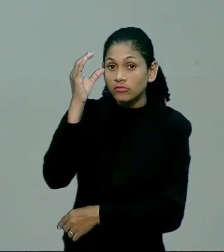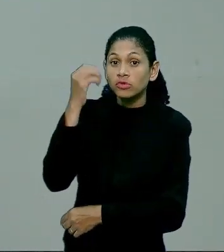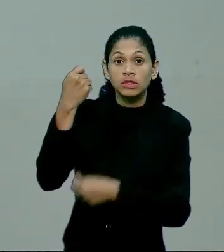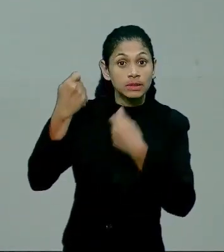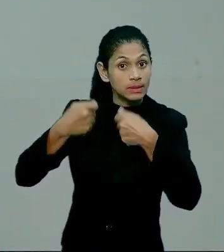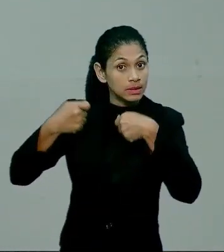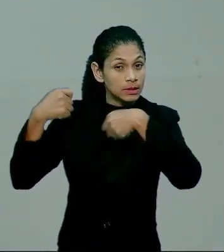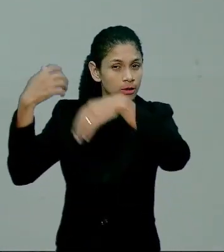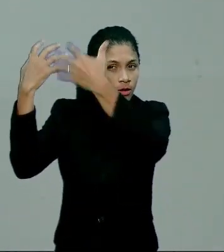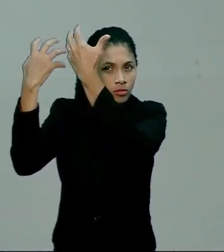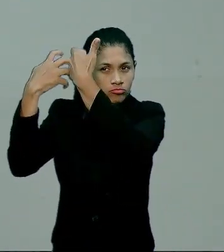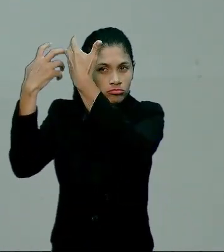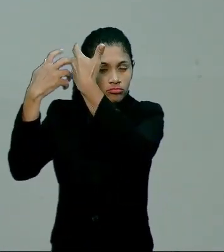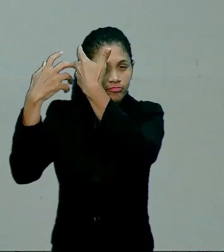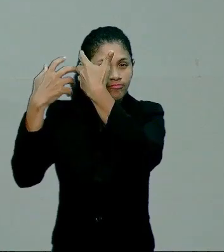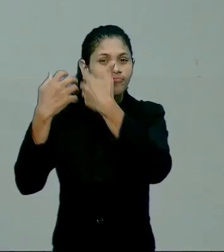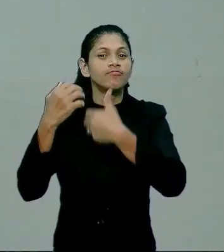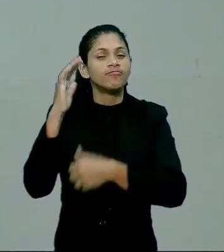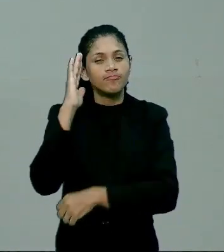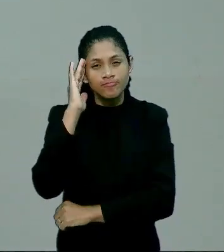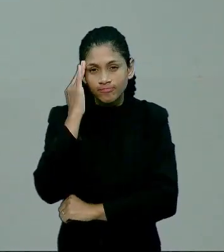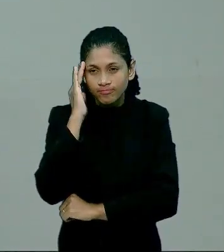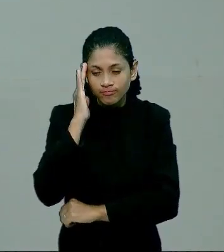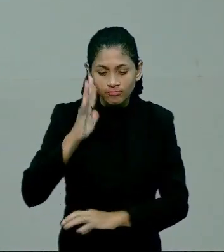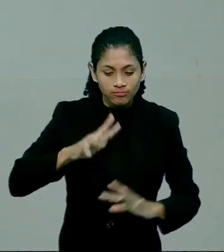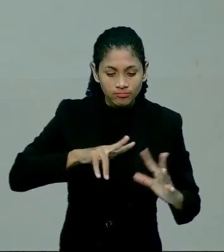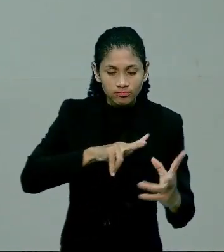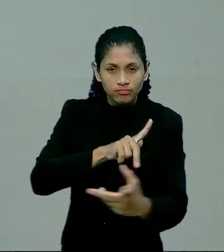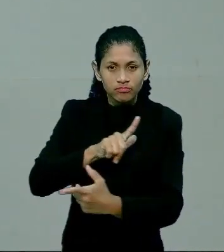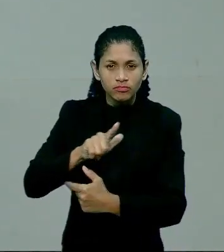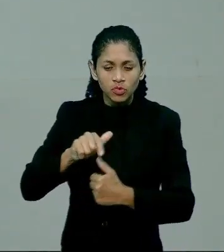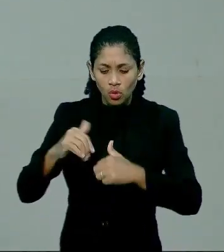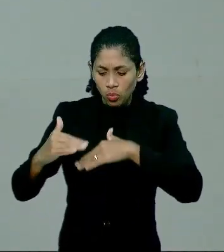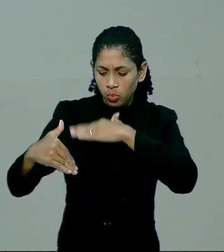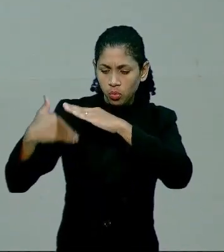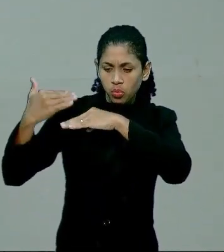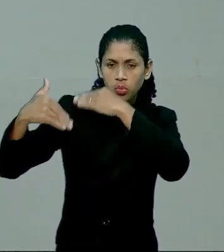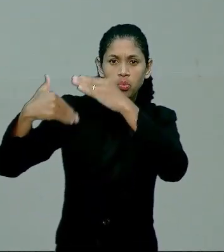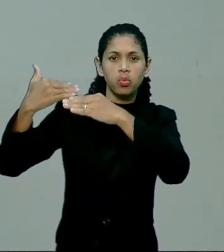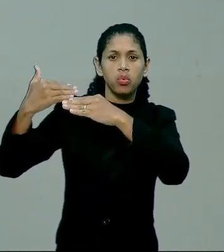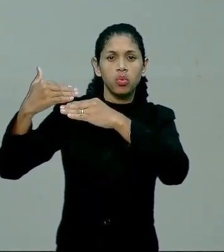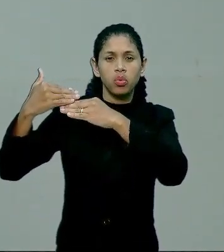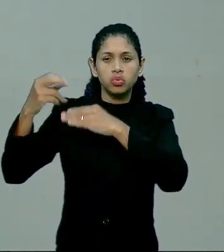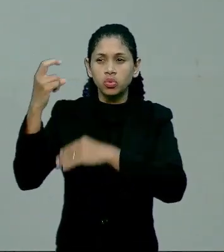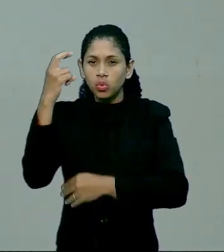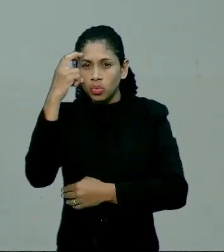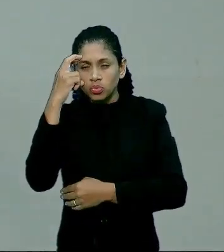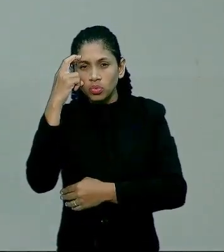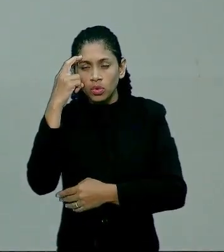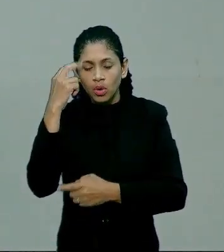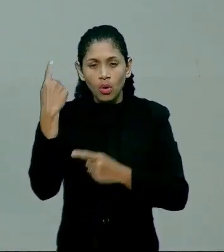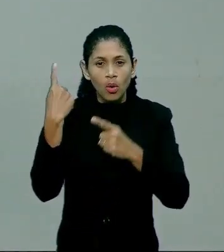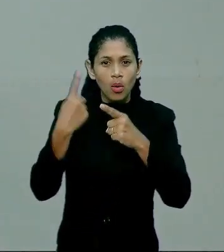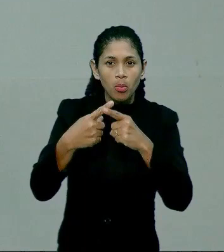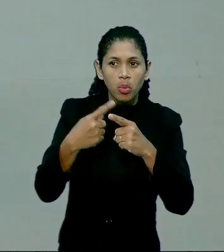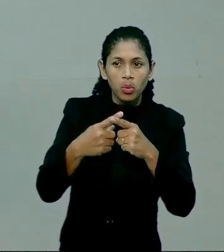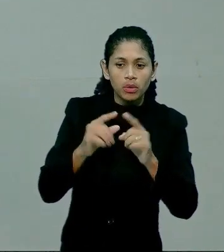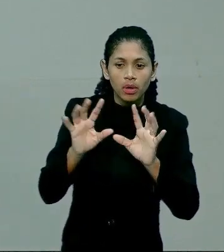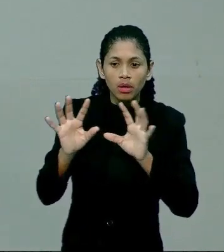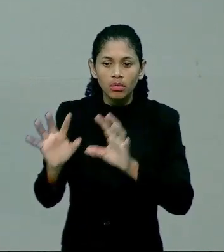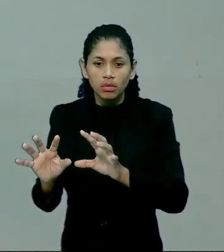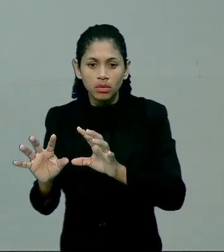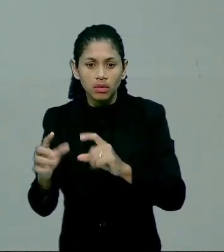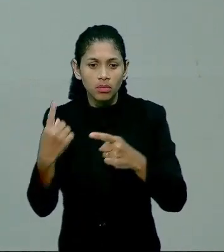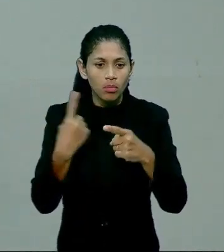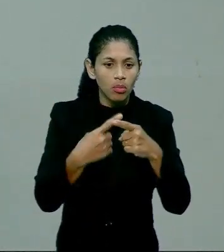reflexão de entender o universo, a construção cultural, o porquê de tal objetivo, o porquê de tal demanda. E no Brasil,